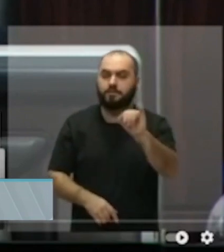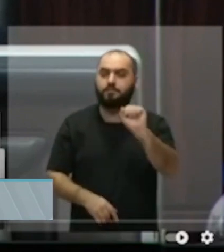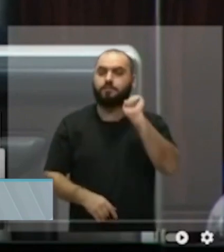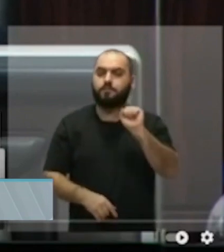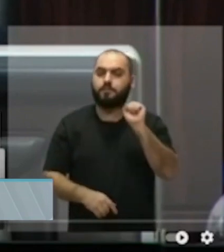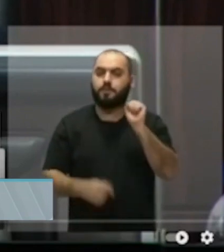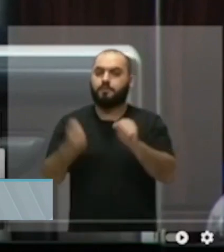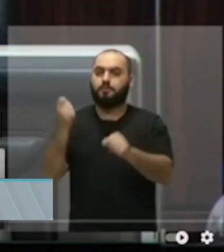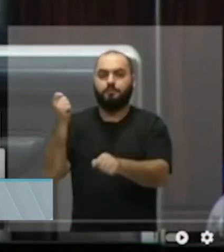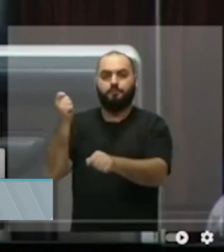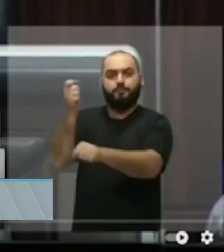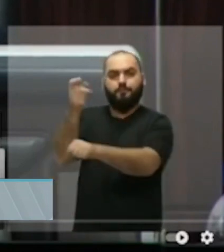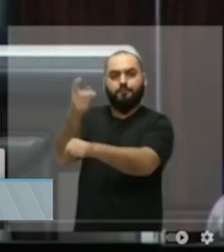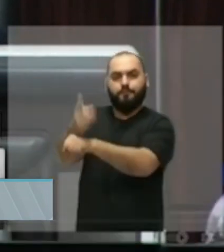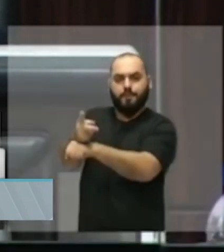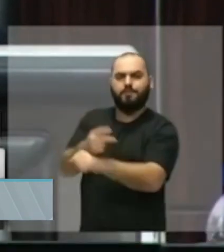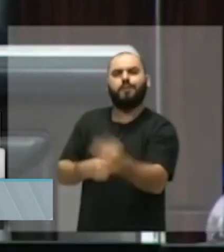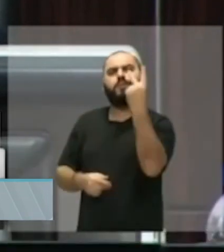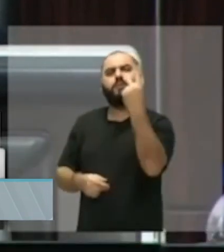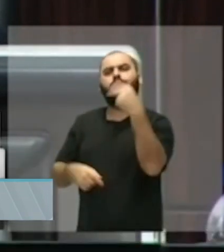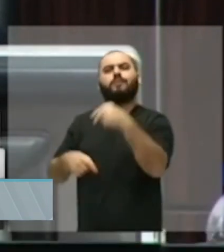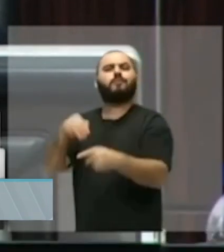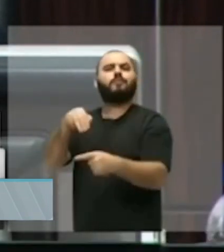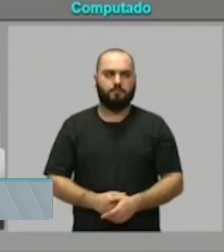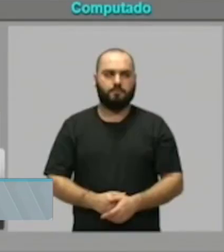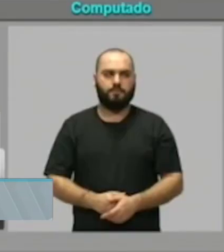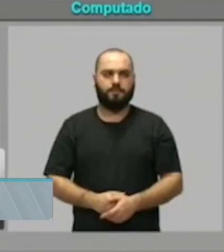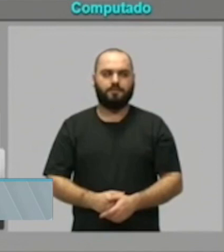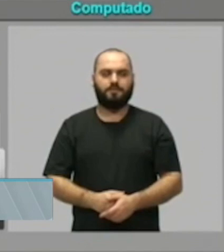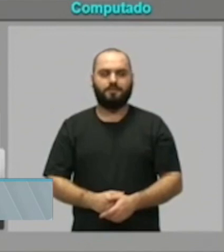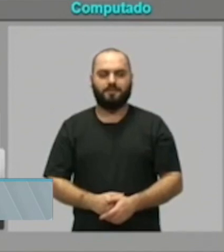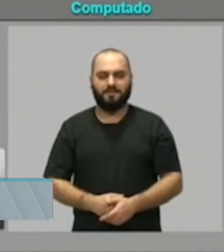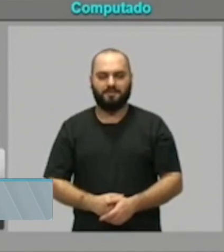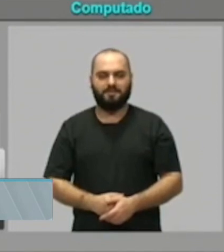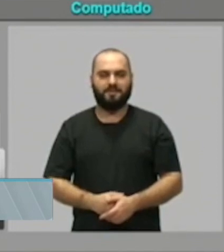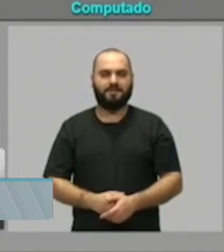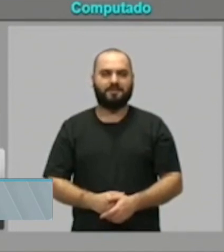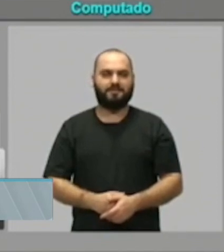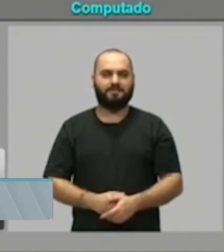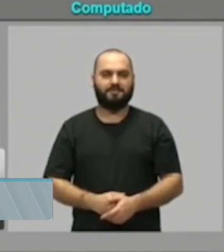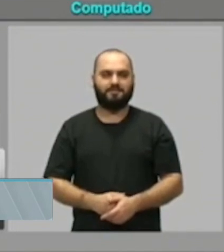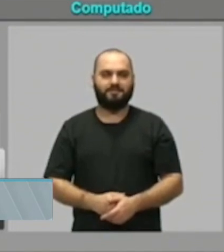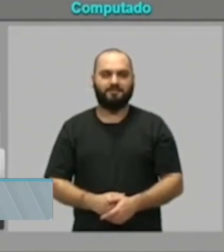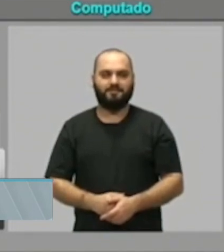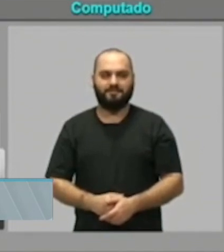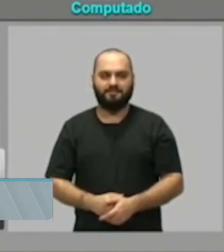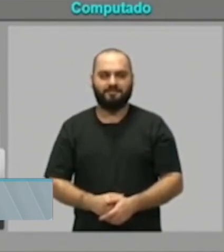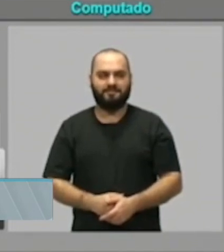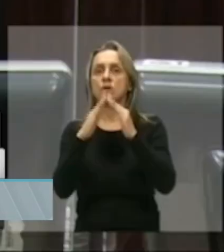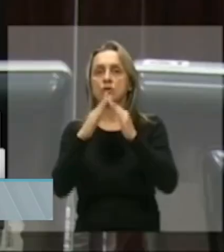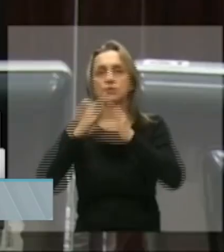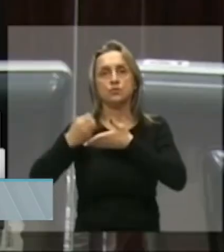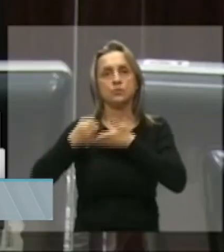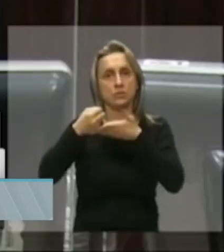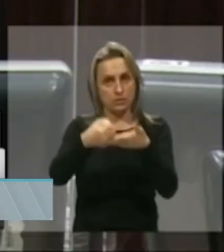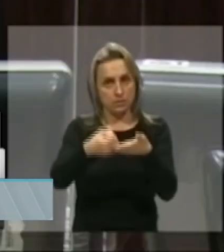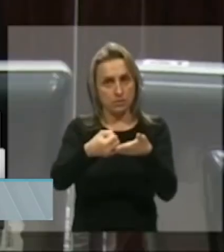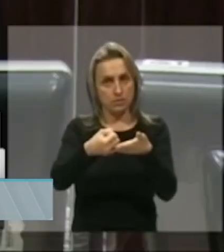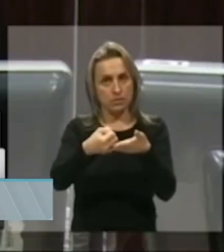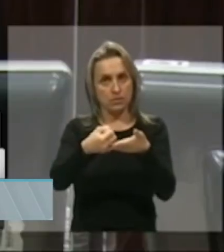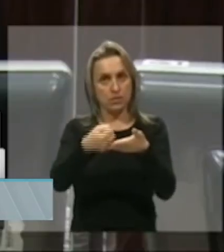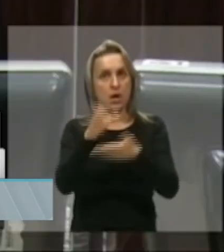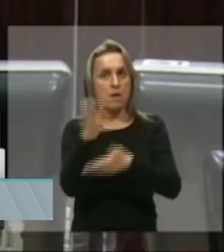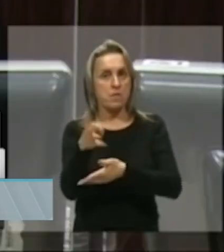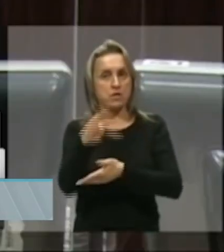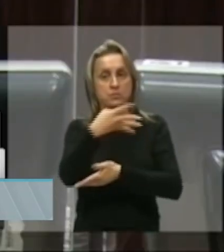na noite de ontem, a Câmara de Itajaí aprovou o projeto de lei ordinária número 36/2021, de autoria do